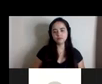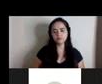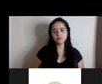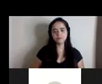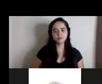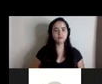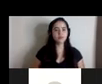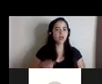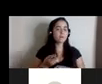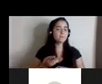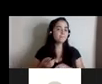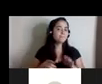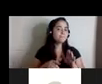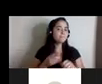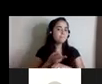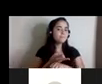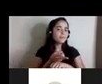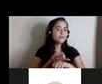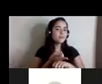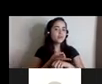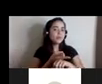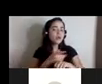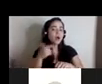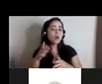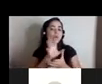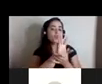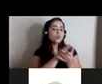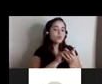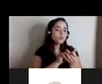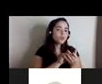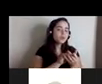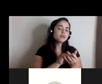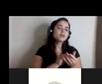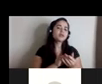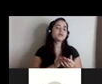buscar outros modelos de formação, de integração,